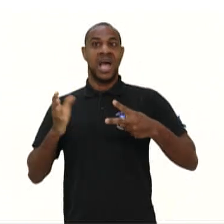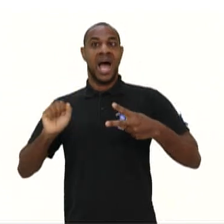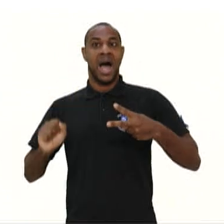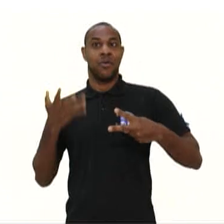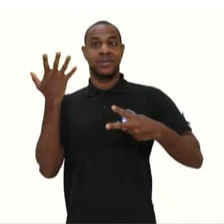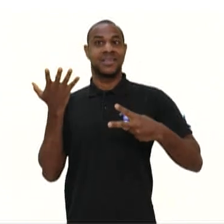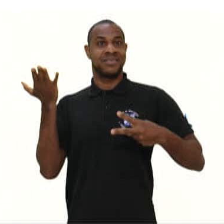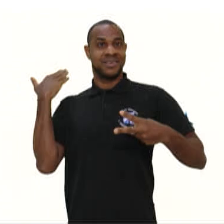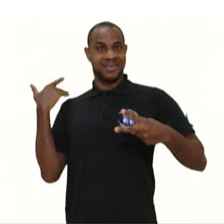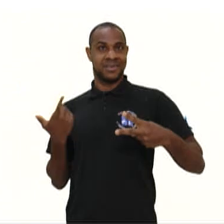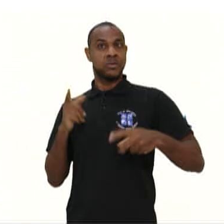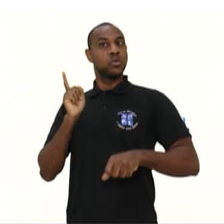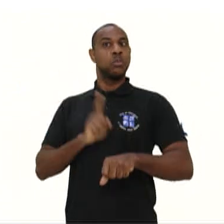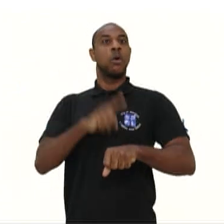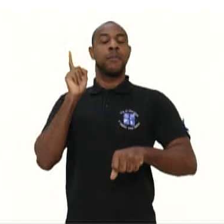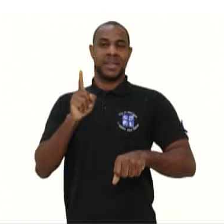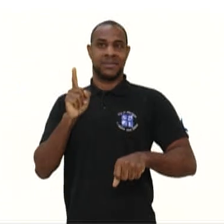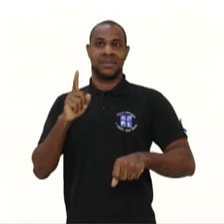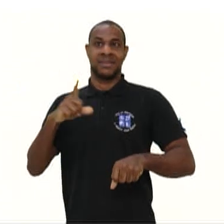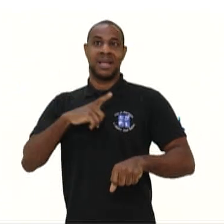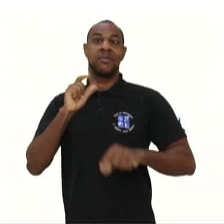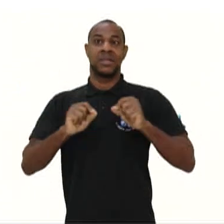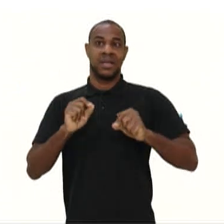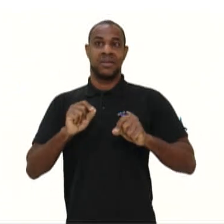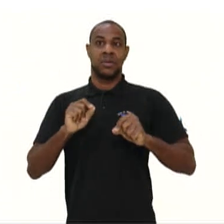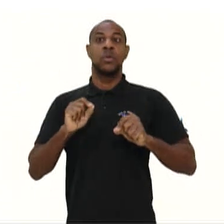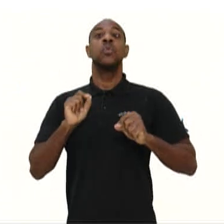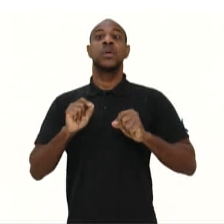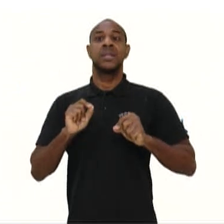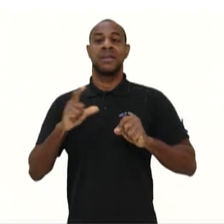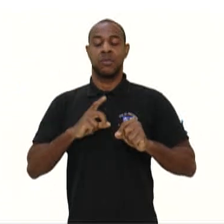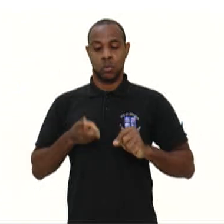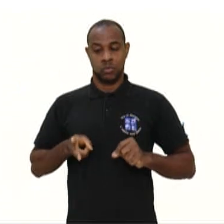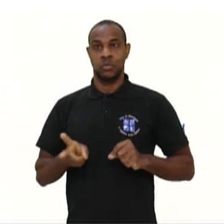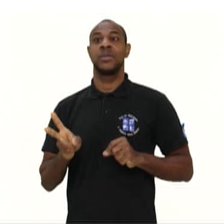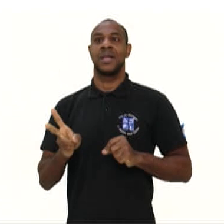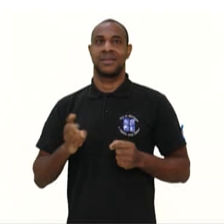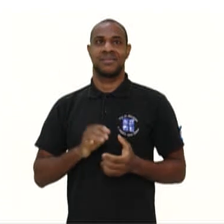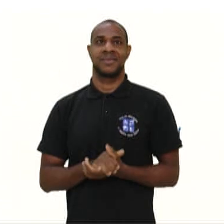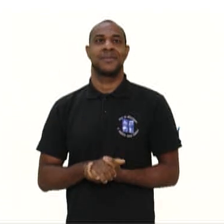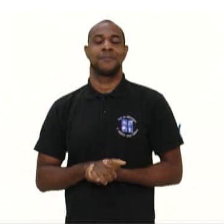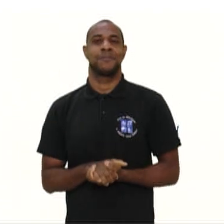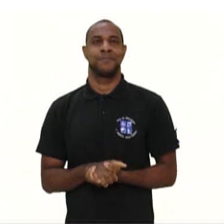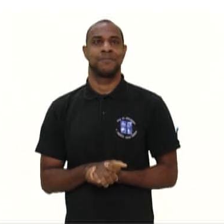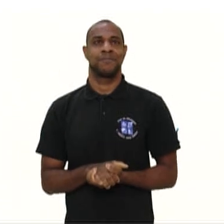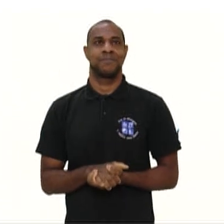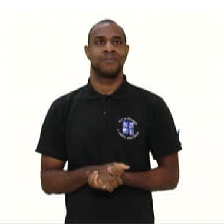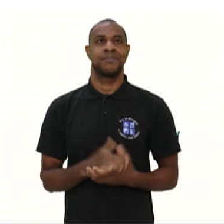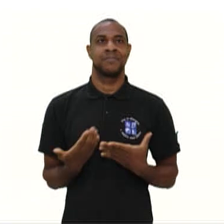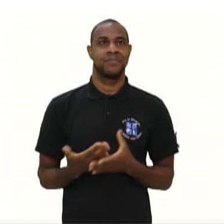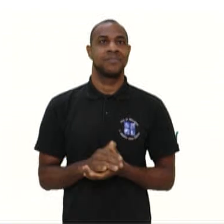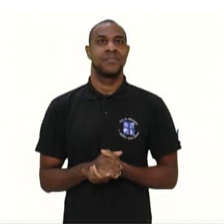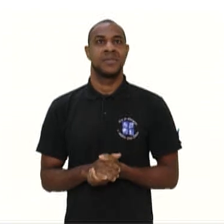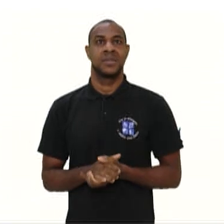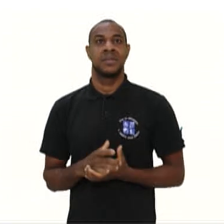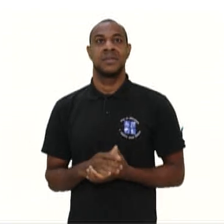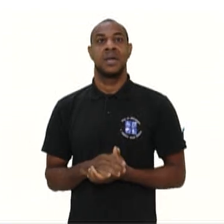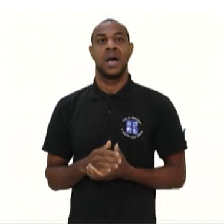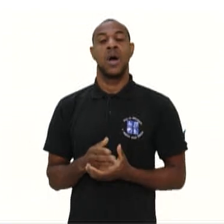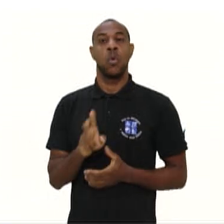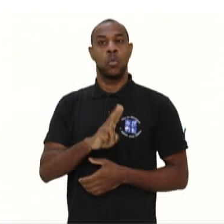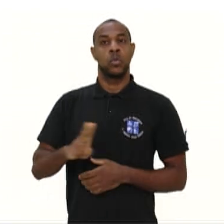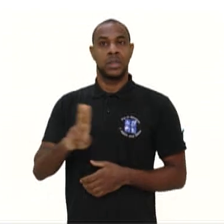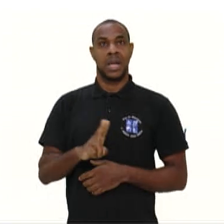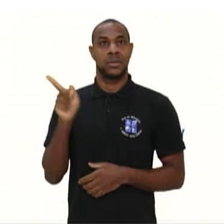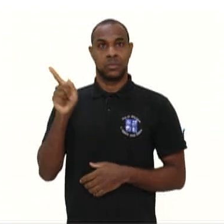aconteceram, mas naquele momento estava tendo um progresso, estava tendo uma continuidade. Frequentemente utilizamos o past continuous e o